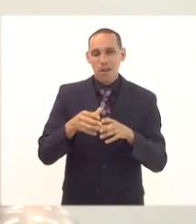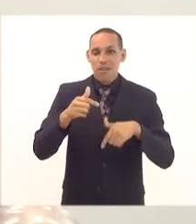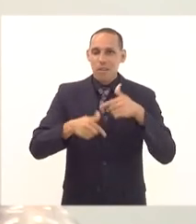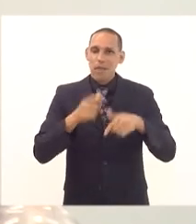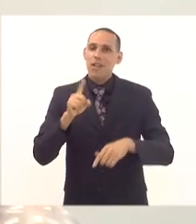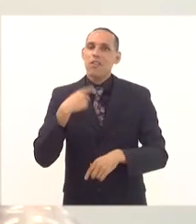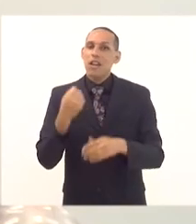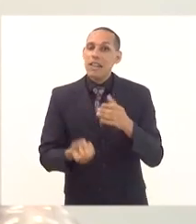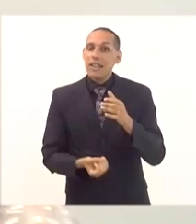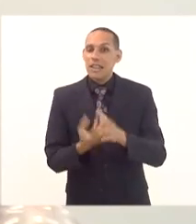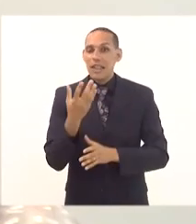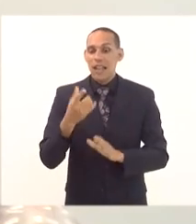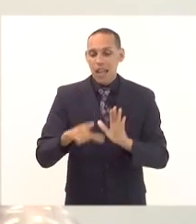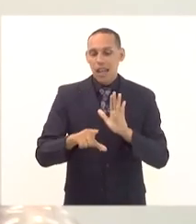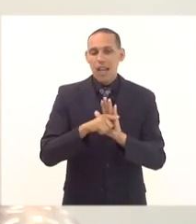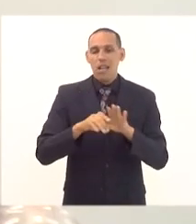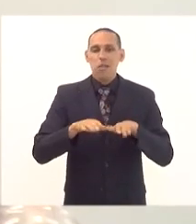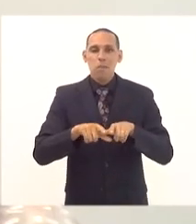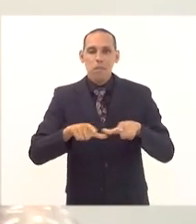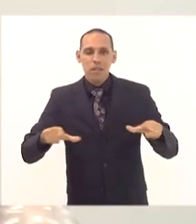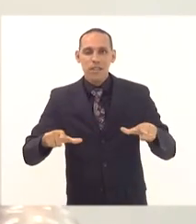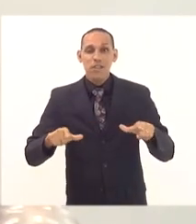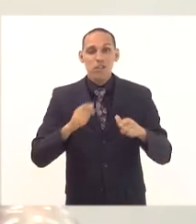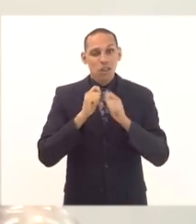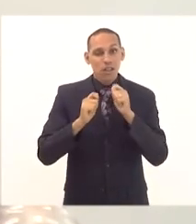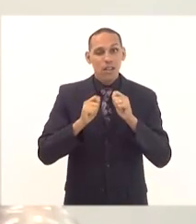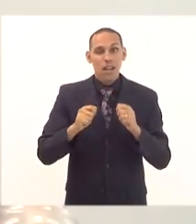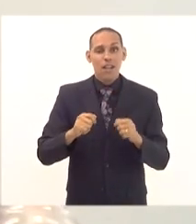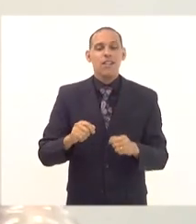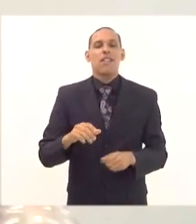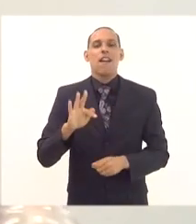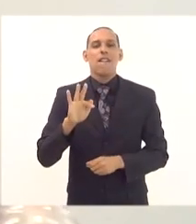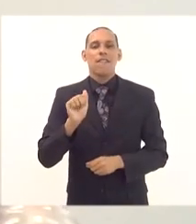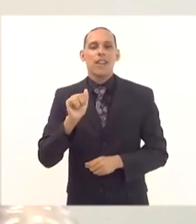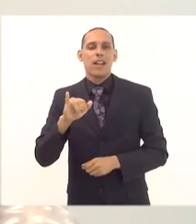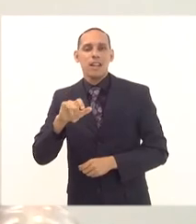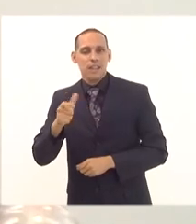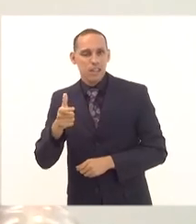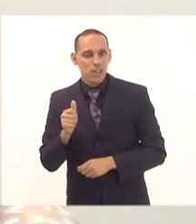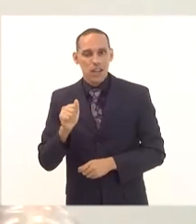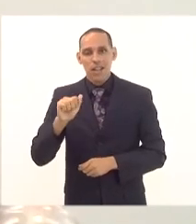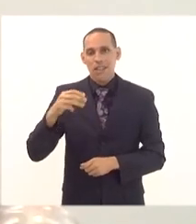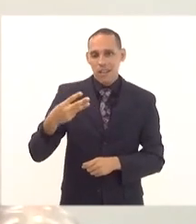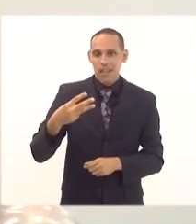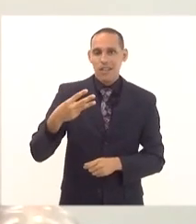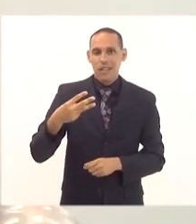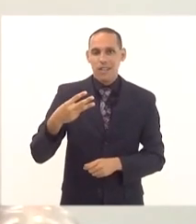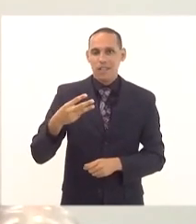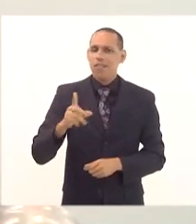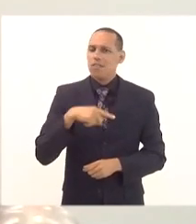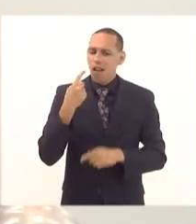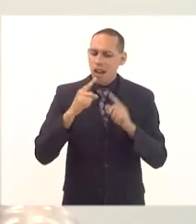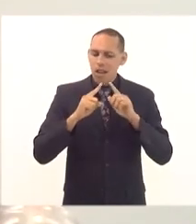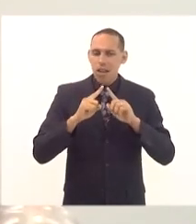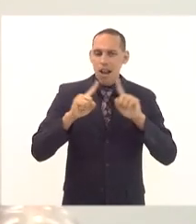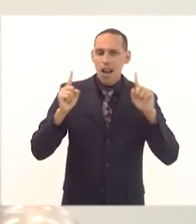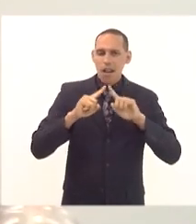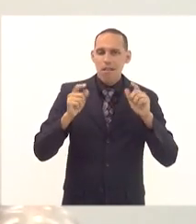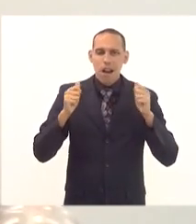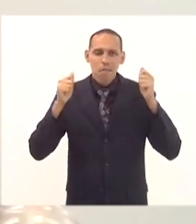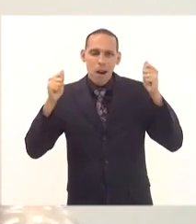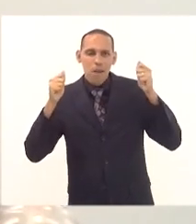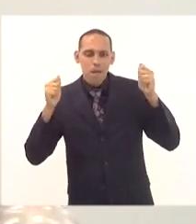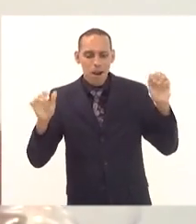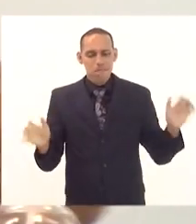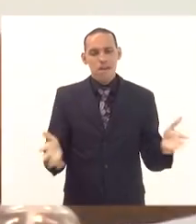pela lei do piso Lembrando que os jornalistas estão na faixa três da lei do piso Então vamos reverberar essa campanha a gente